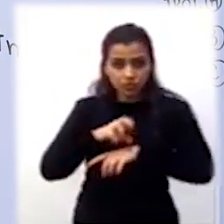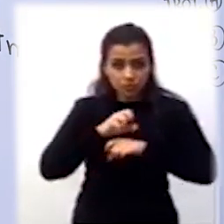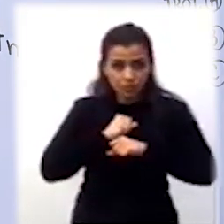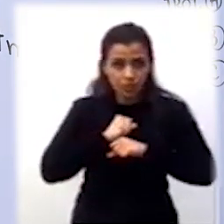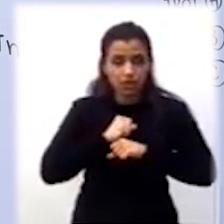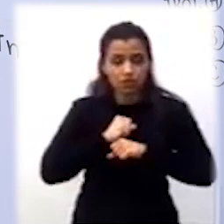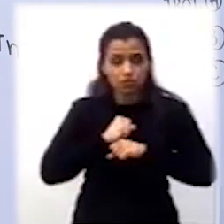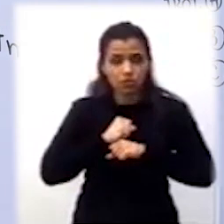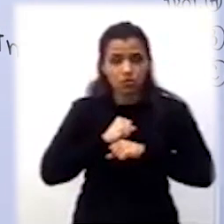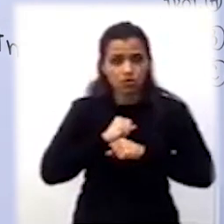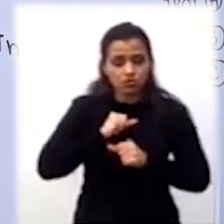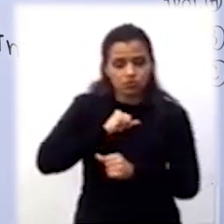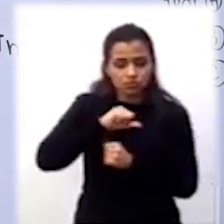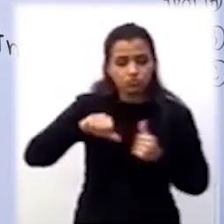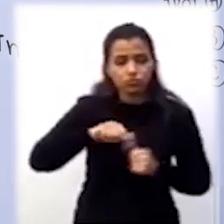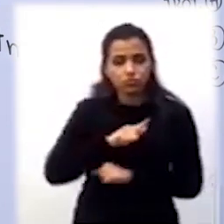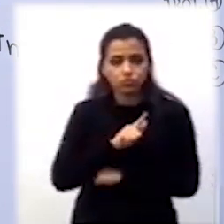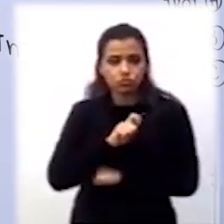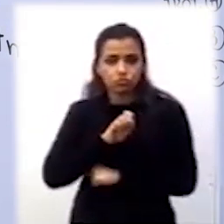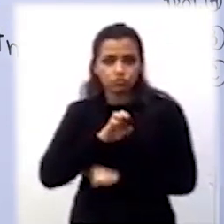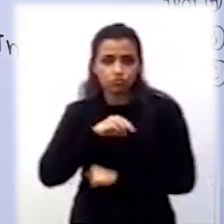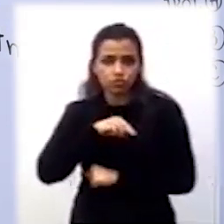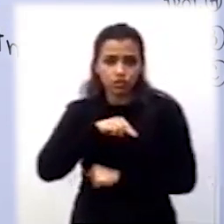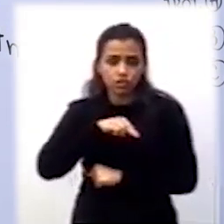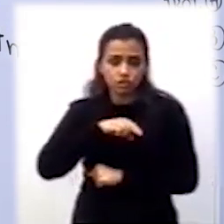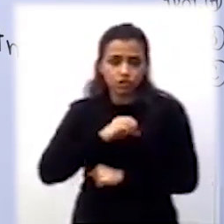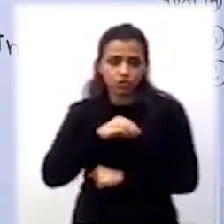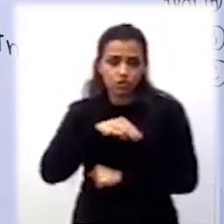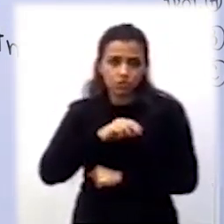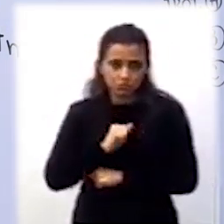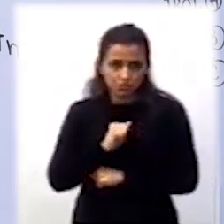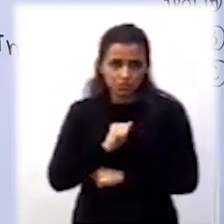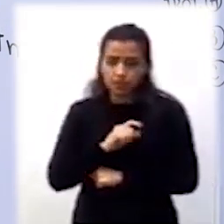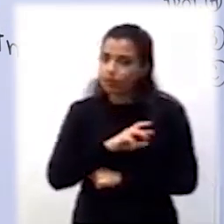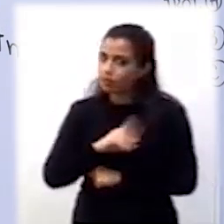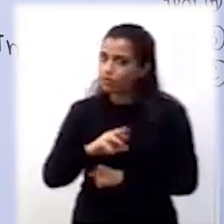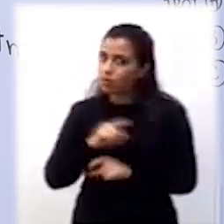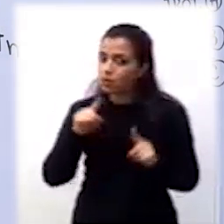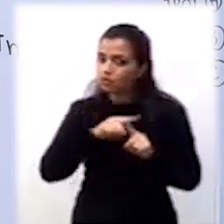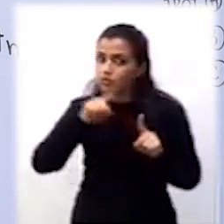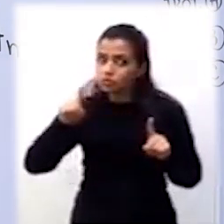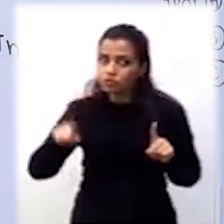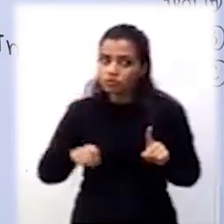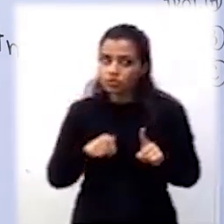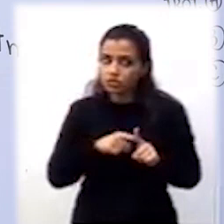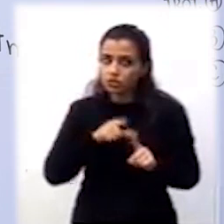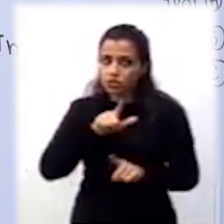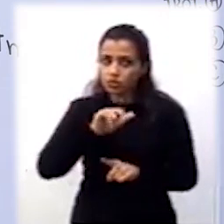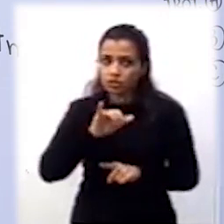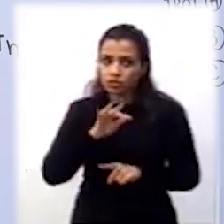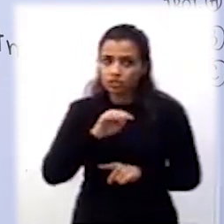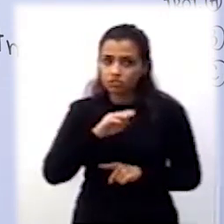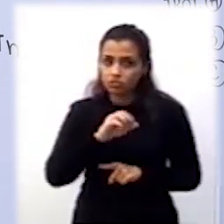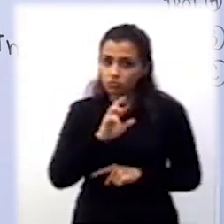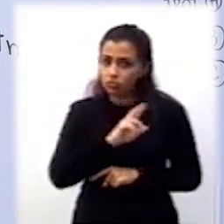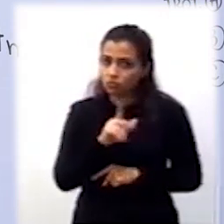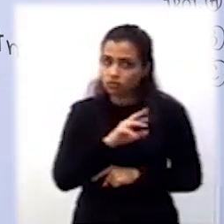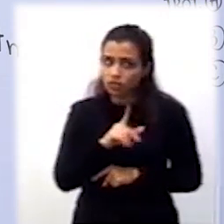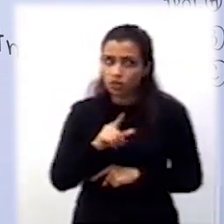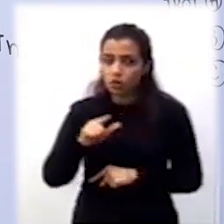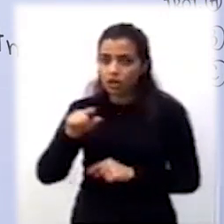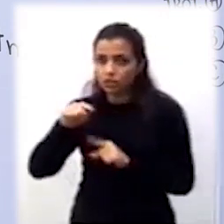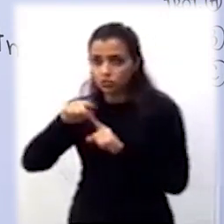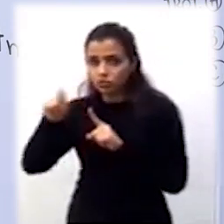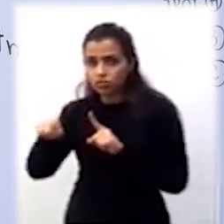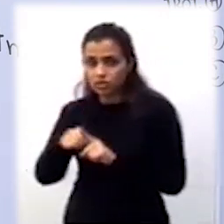ao genoma da mesma. Não, galera, não é no ciclo lítico que acontece. É no ciclo lisogênico. O ciclo lítico não. O vírus